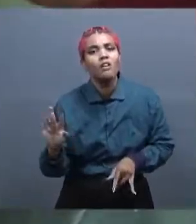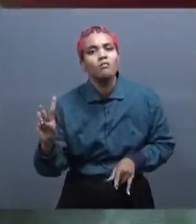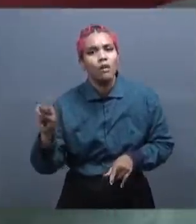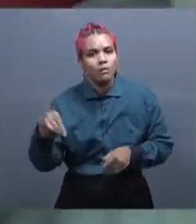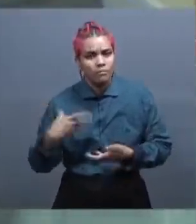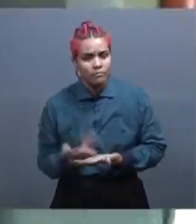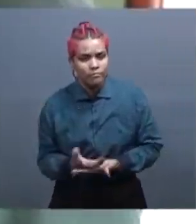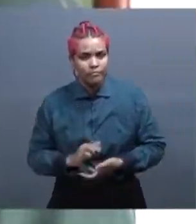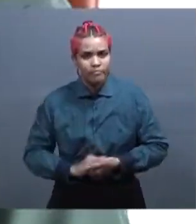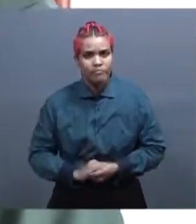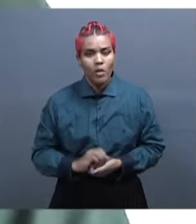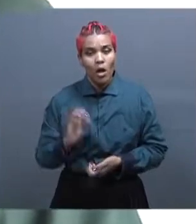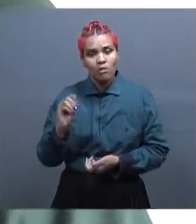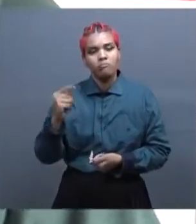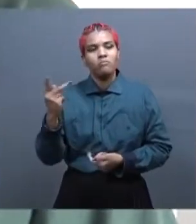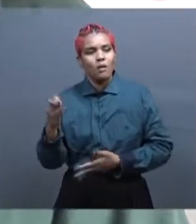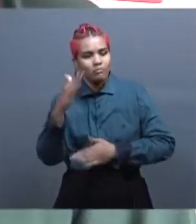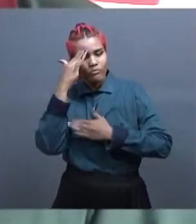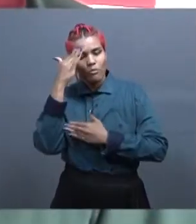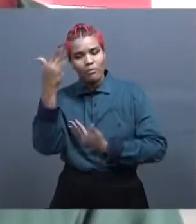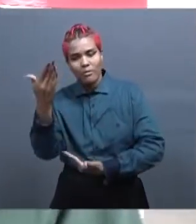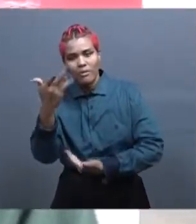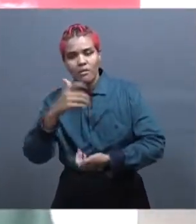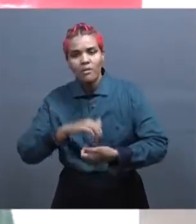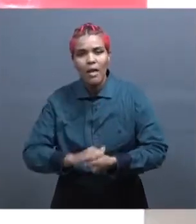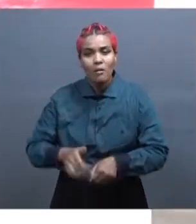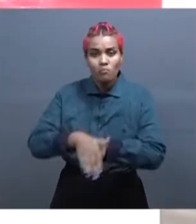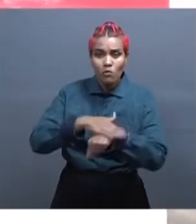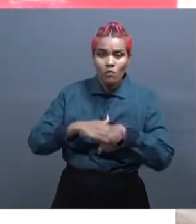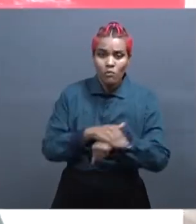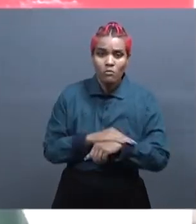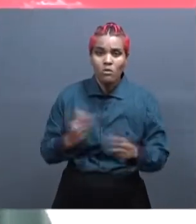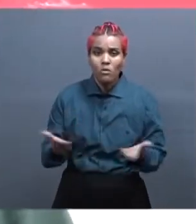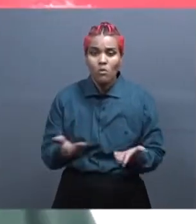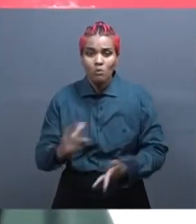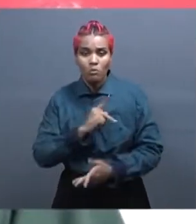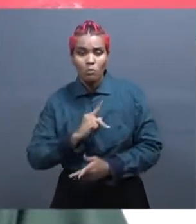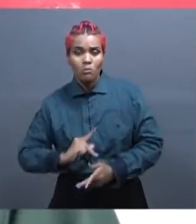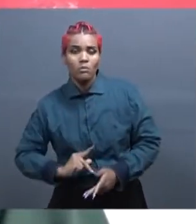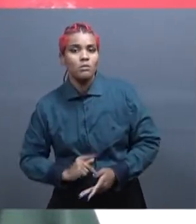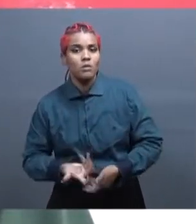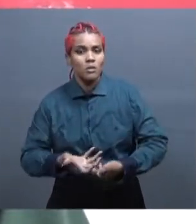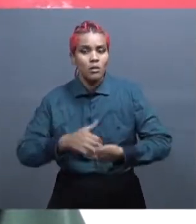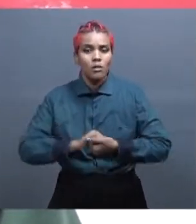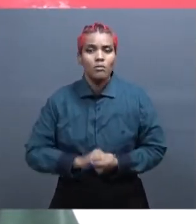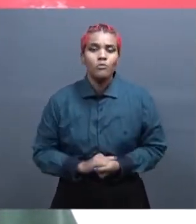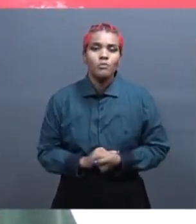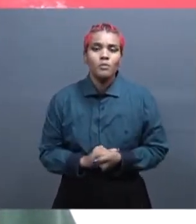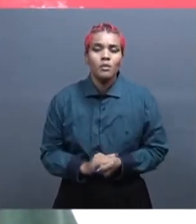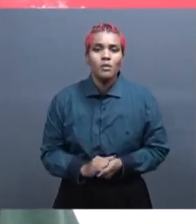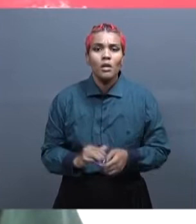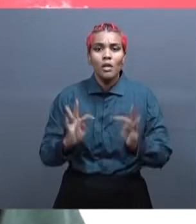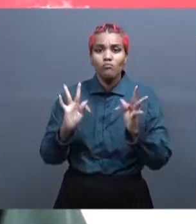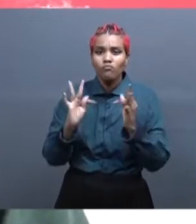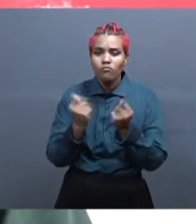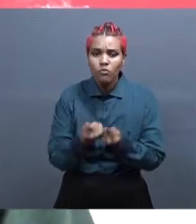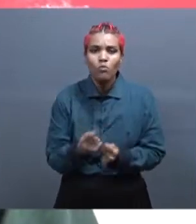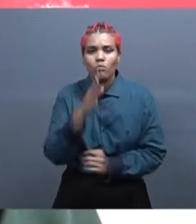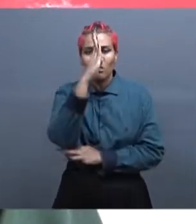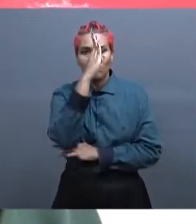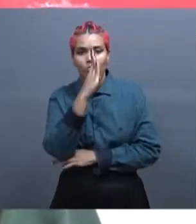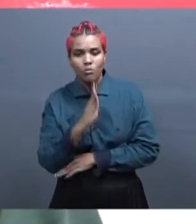obrigado eu comecei aqui o edital cantuário que é presidente da rnp e todas as atividades são gratuitas